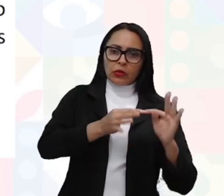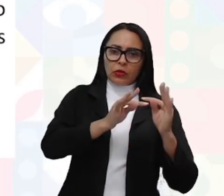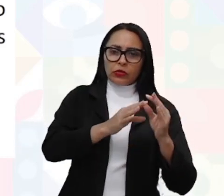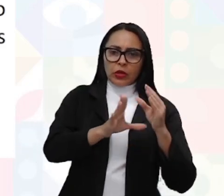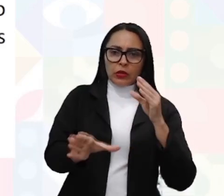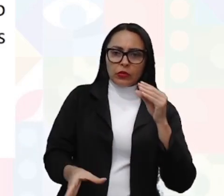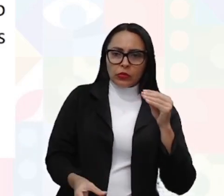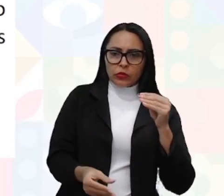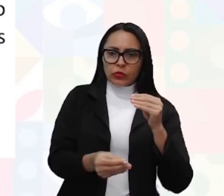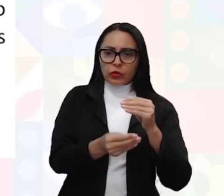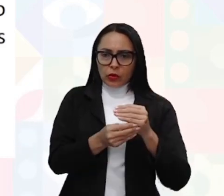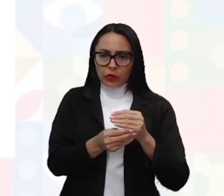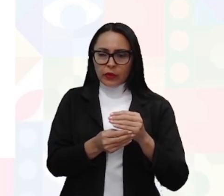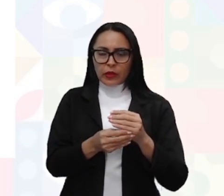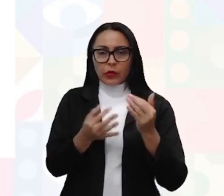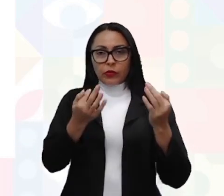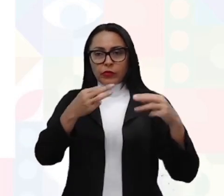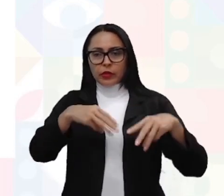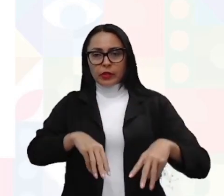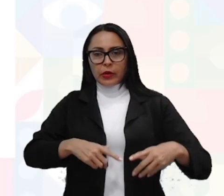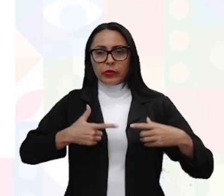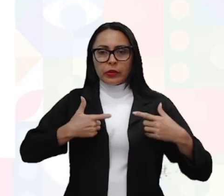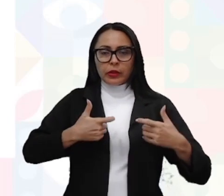incorporados após o final da guerra.